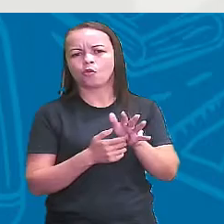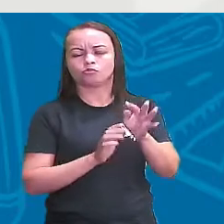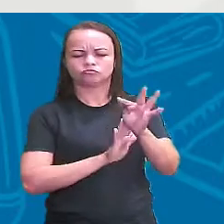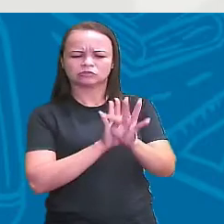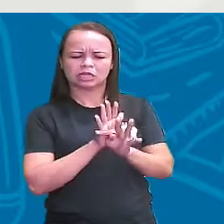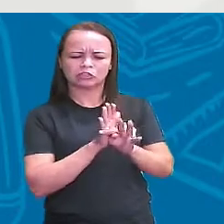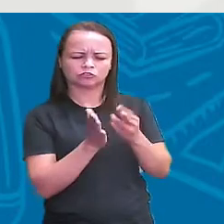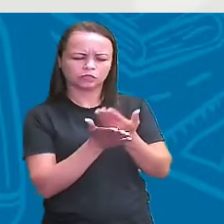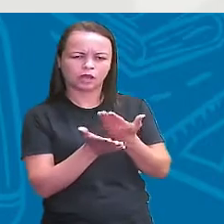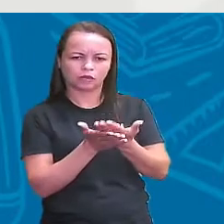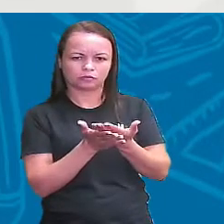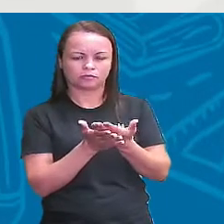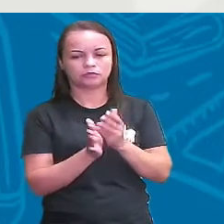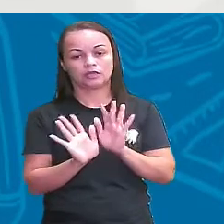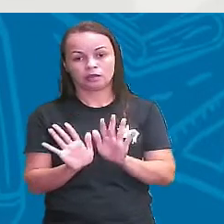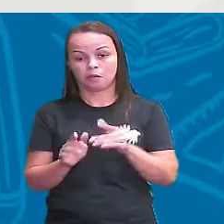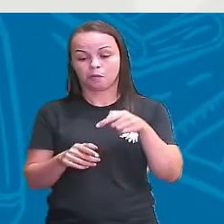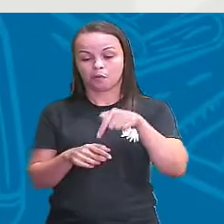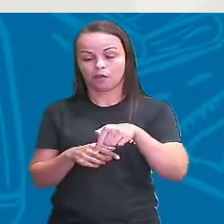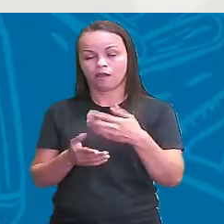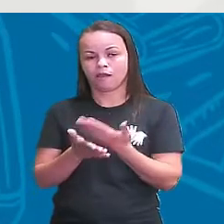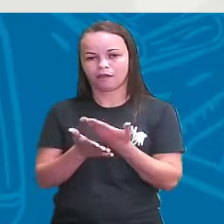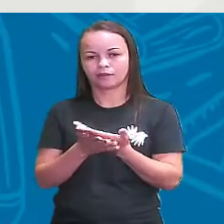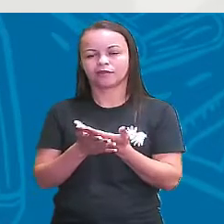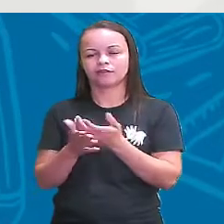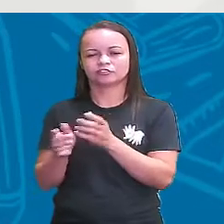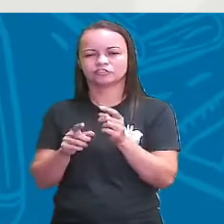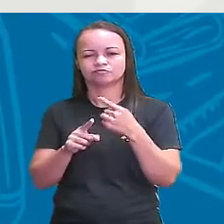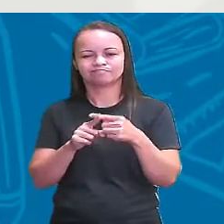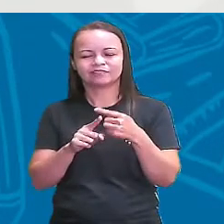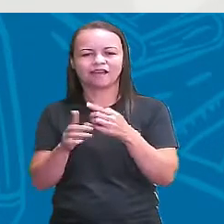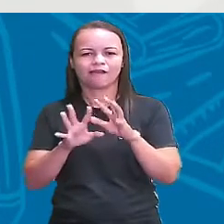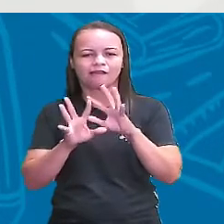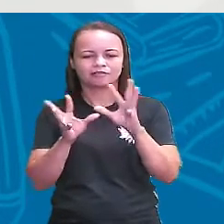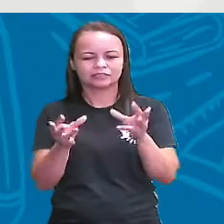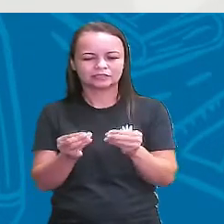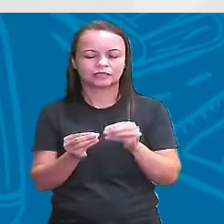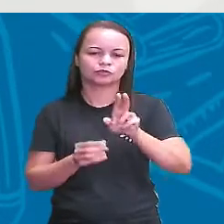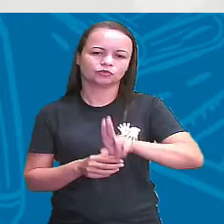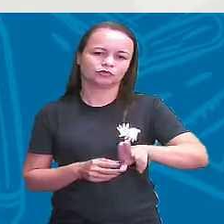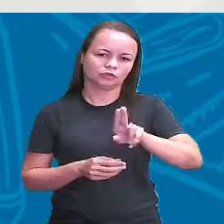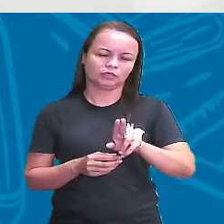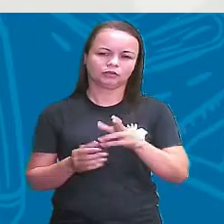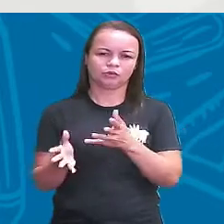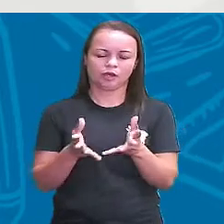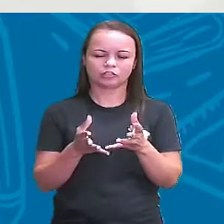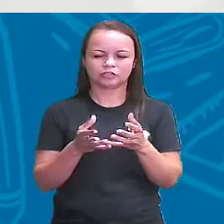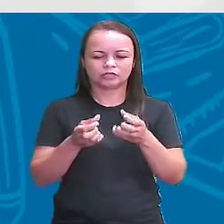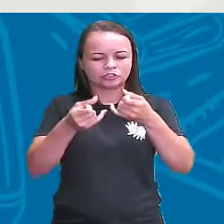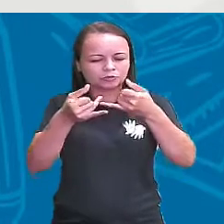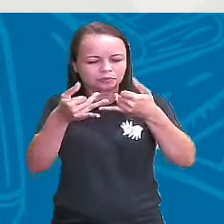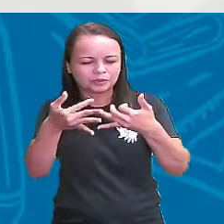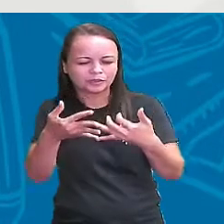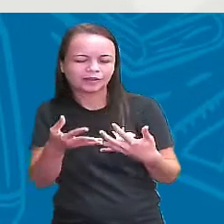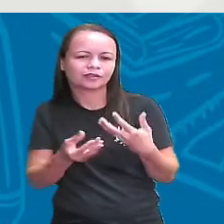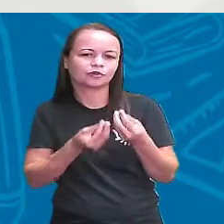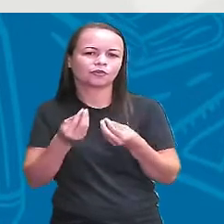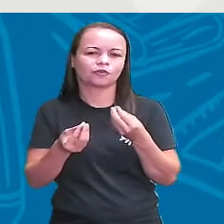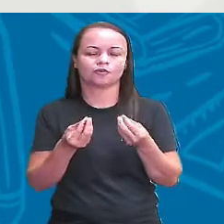a gente está revisando o uso, a concorrência. A gente está aqui destrinchando muito mais a